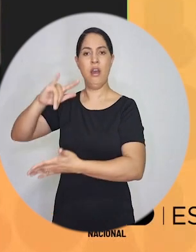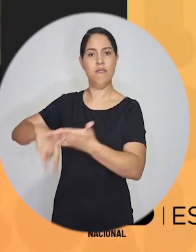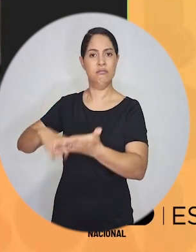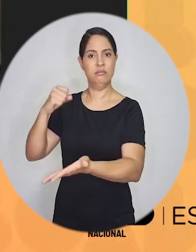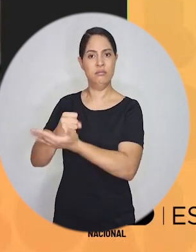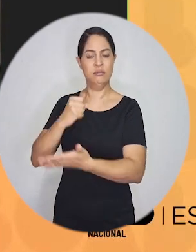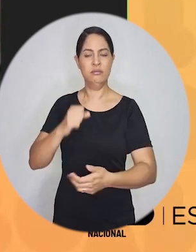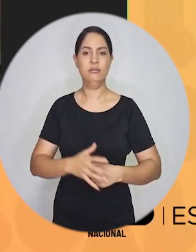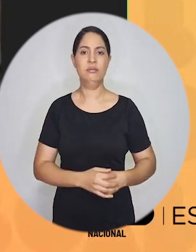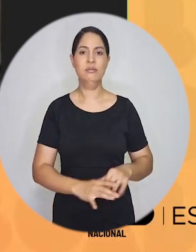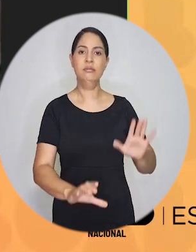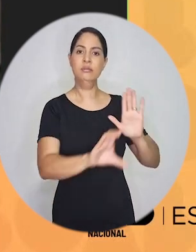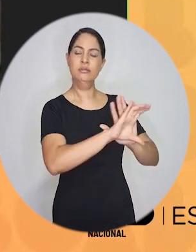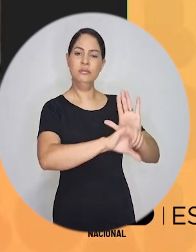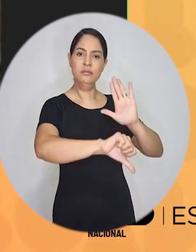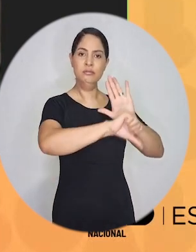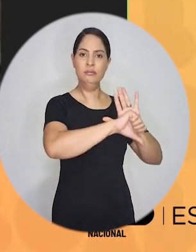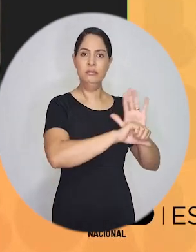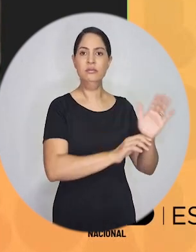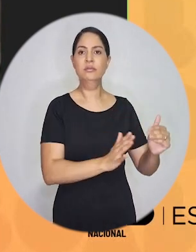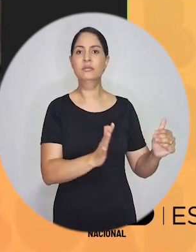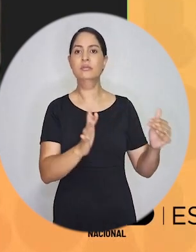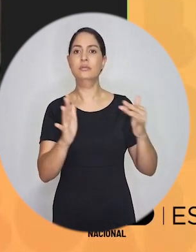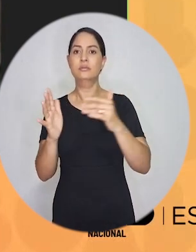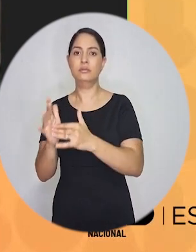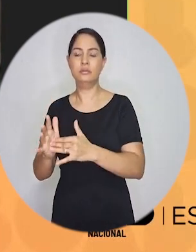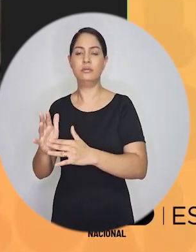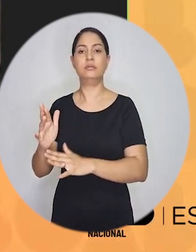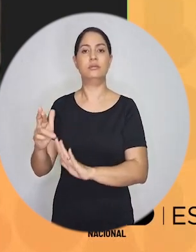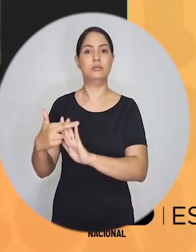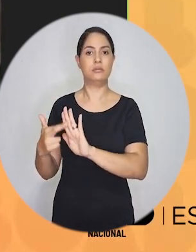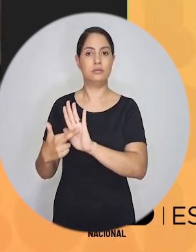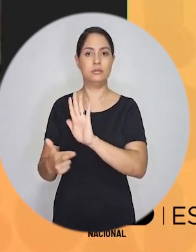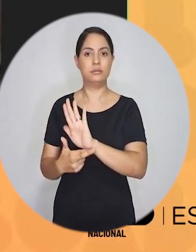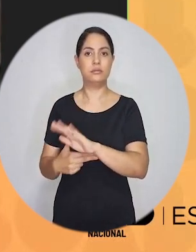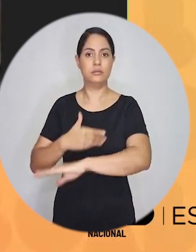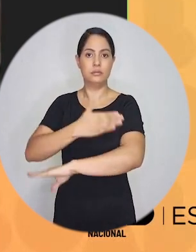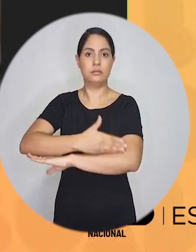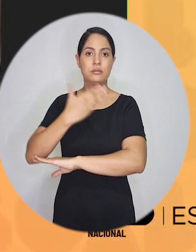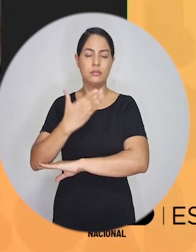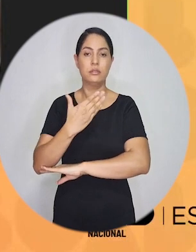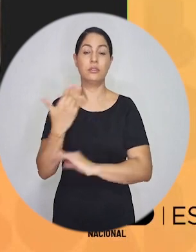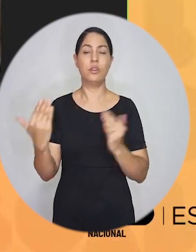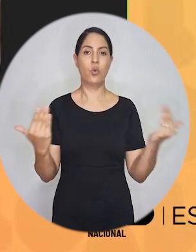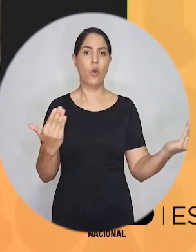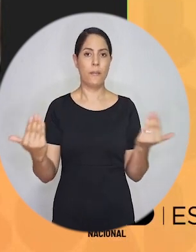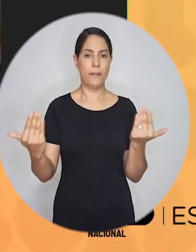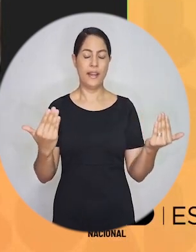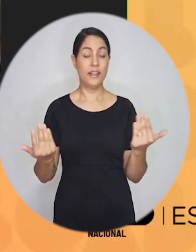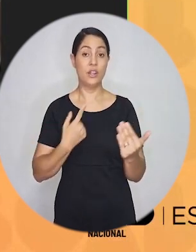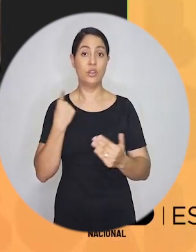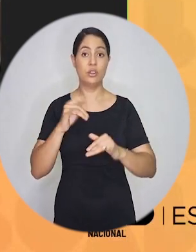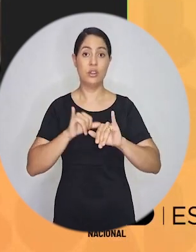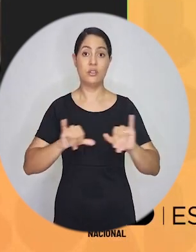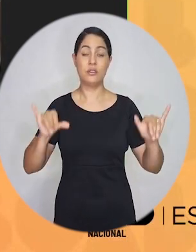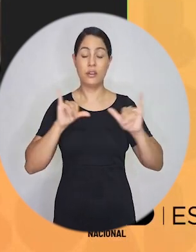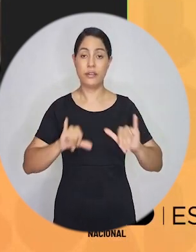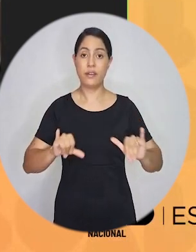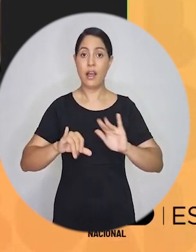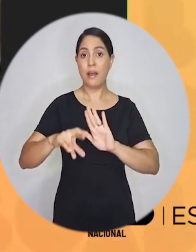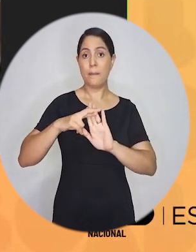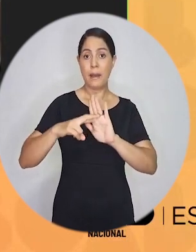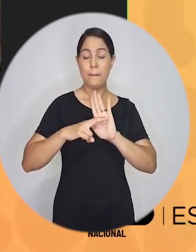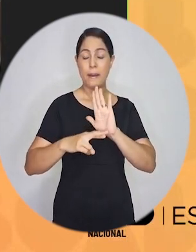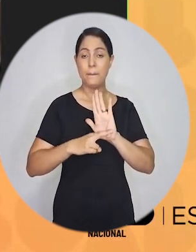contrato, desde o código de processo penal até um regimento interno de condomínio. Então, se a gente for